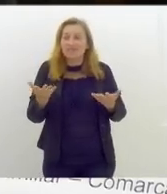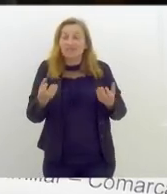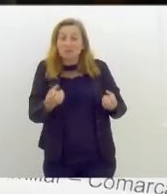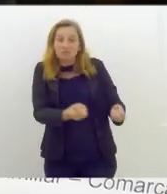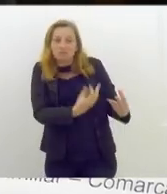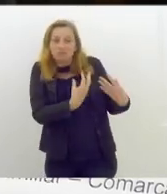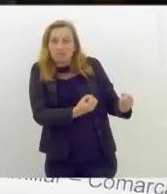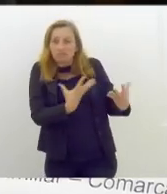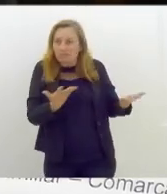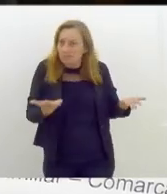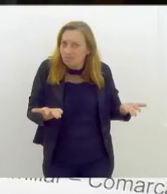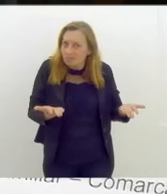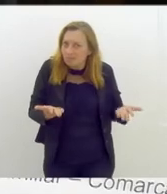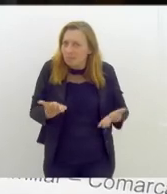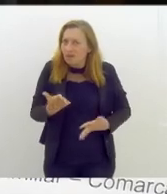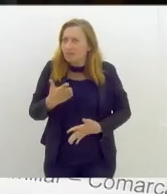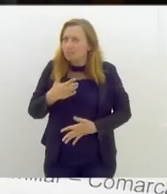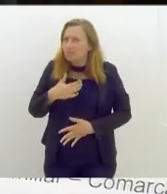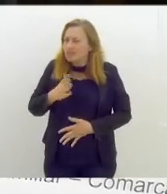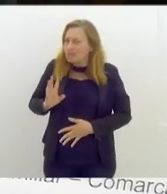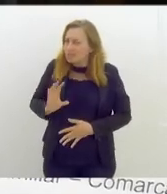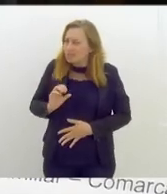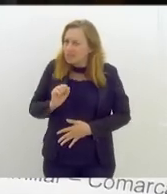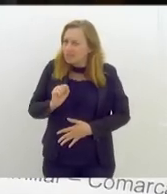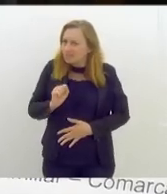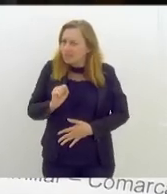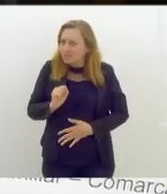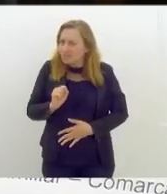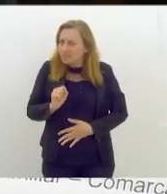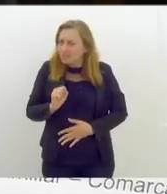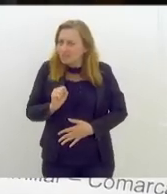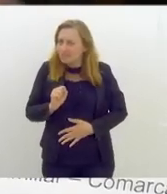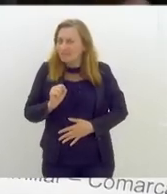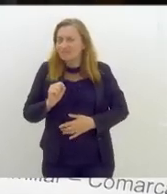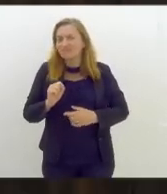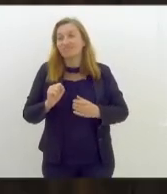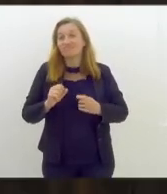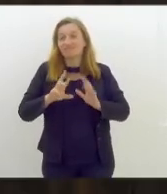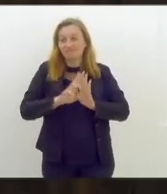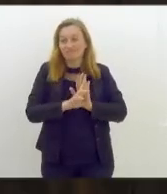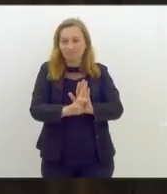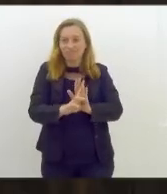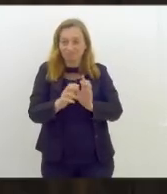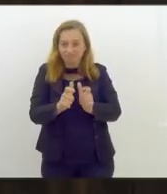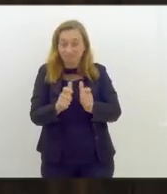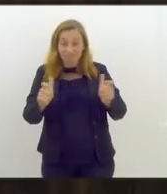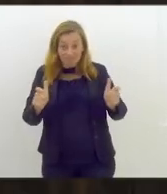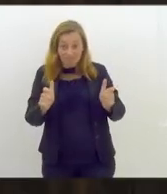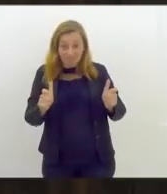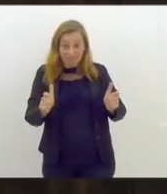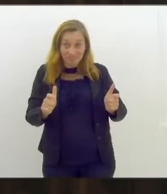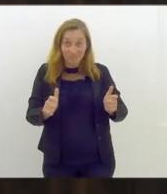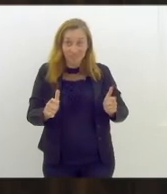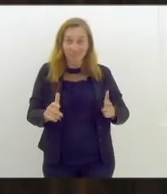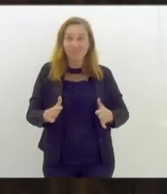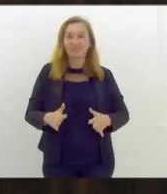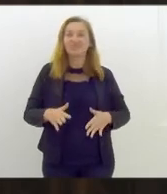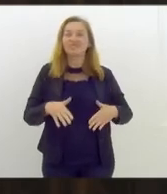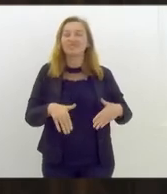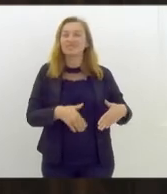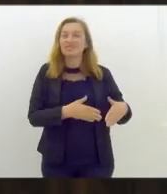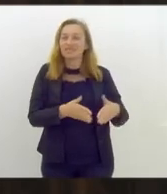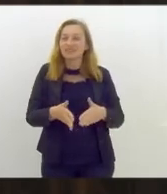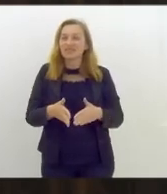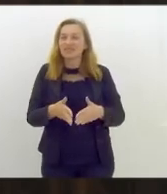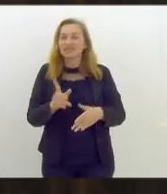ensinamentos, e a minha querida, né, e talvez grande responsável, mulher responsável por essa minha caminhada,